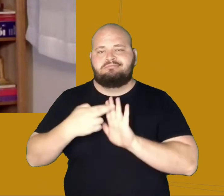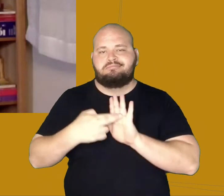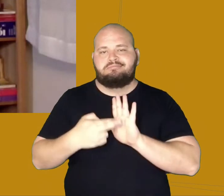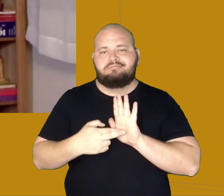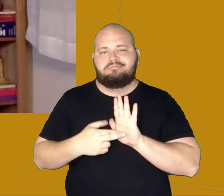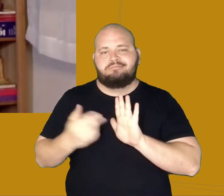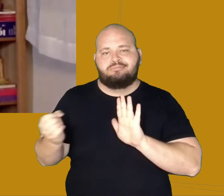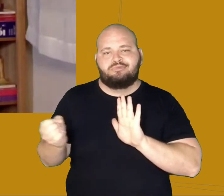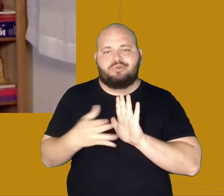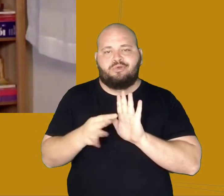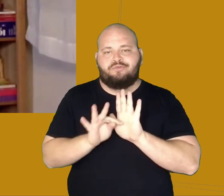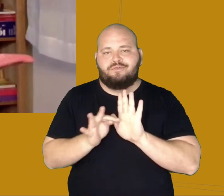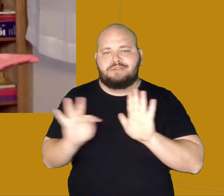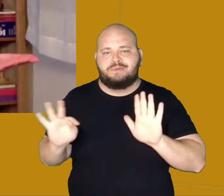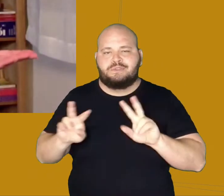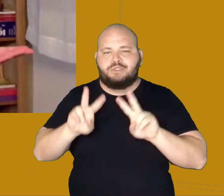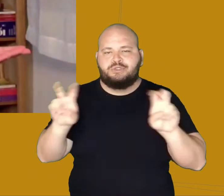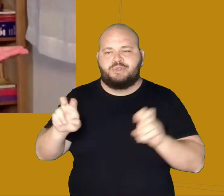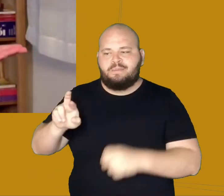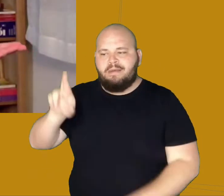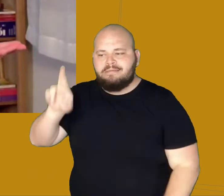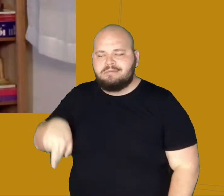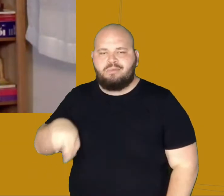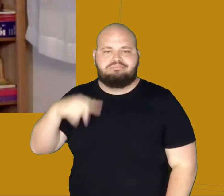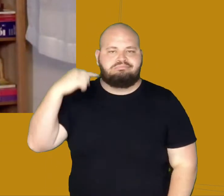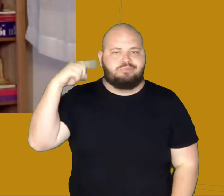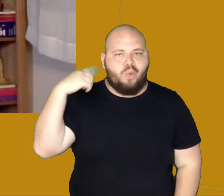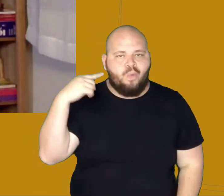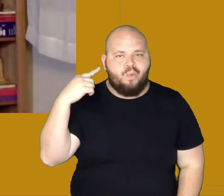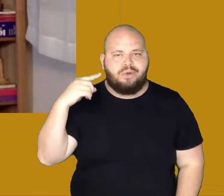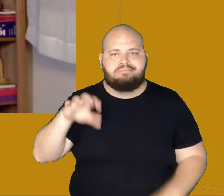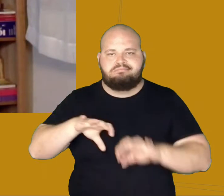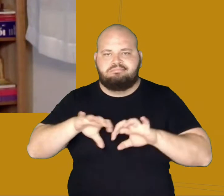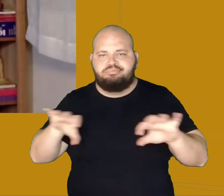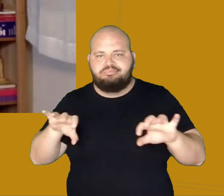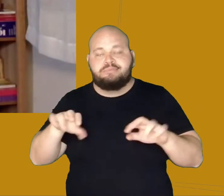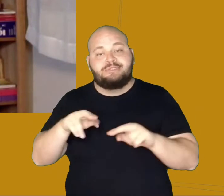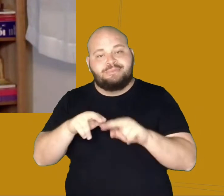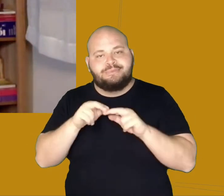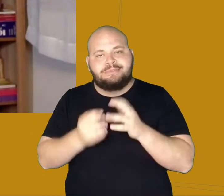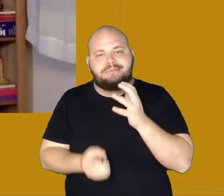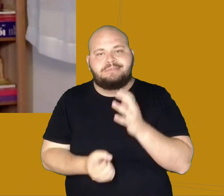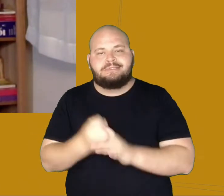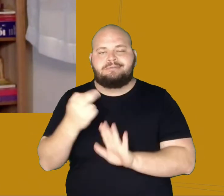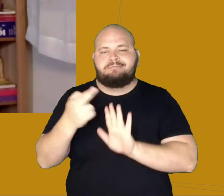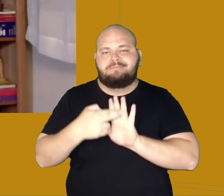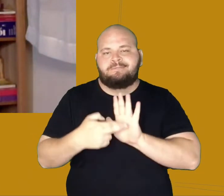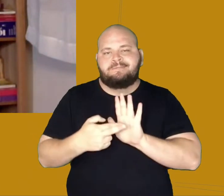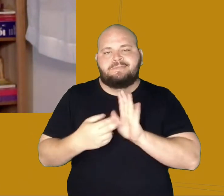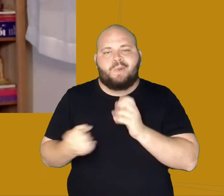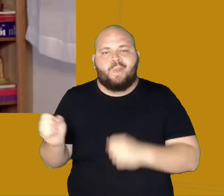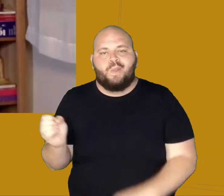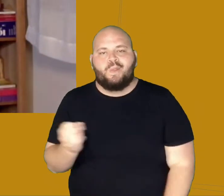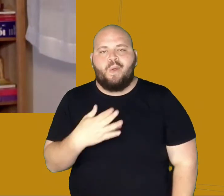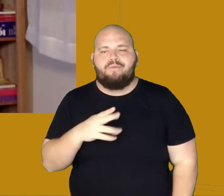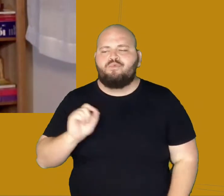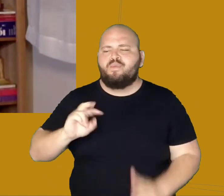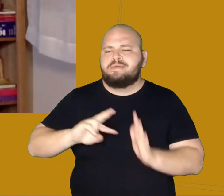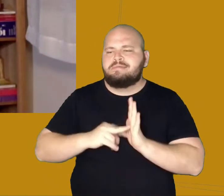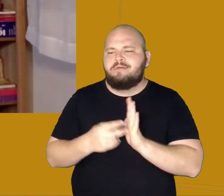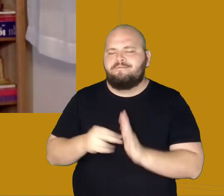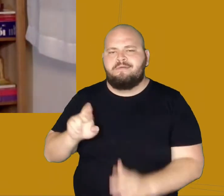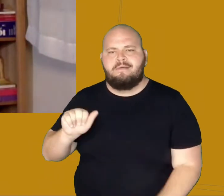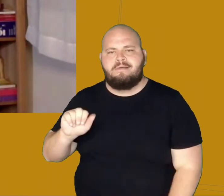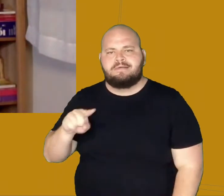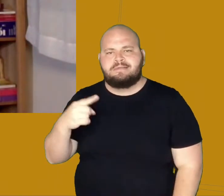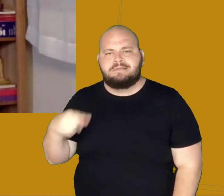doutrina, uma nova teoria da razão e da loucura. A partir daí, ele desenvolve novos critérios para a definição do que é